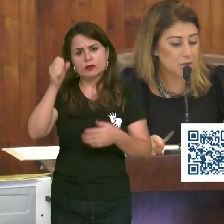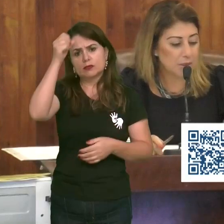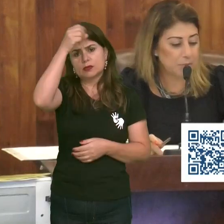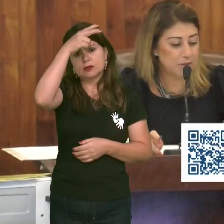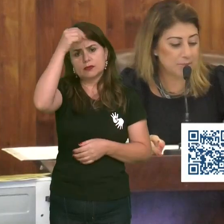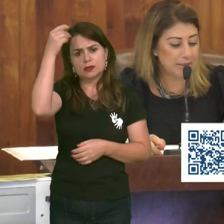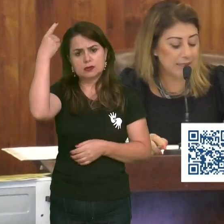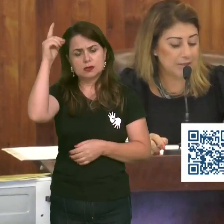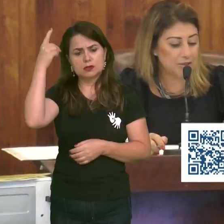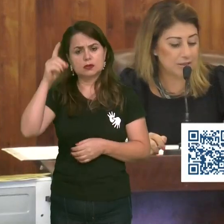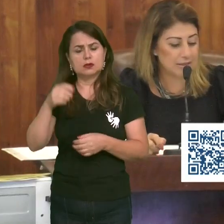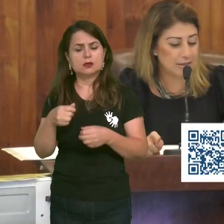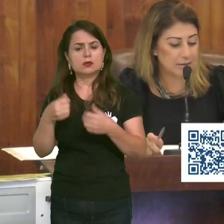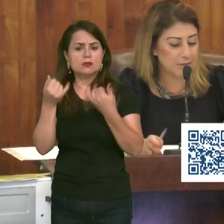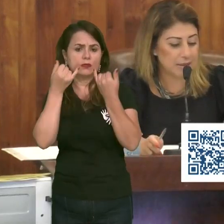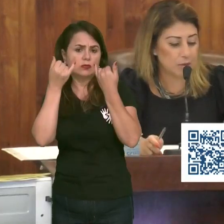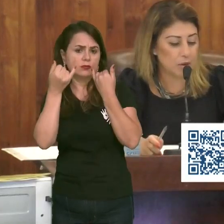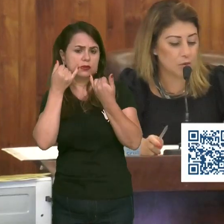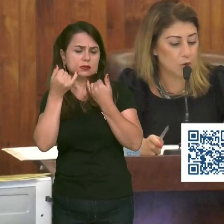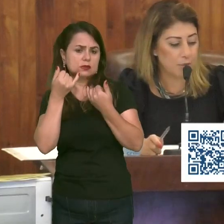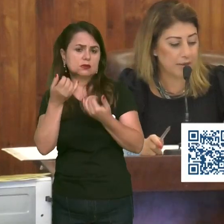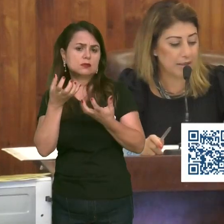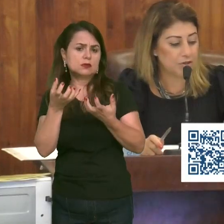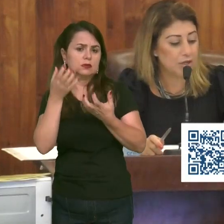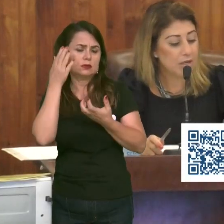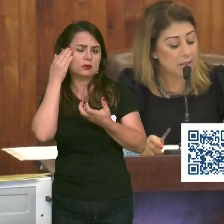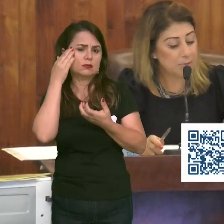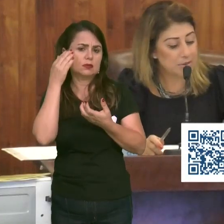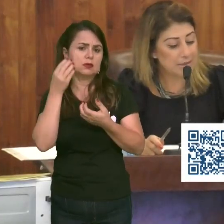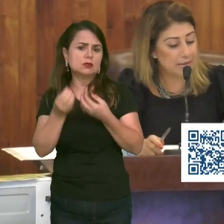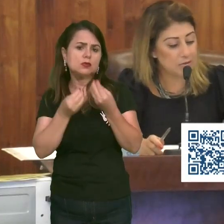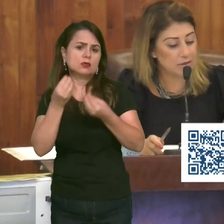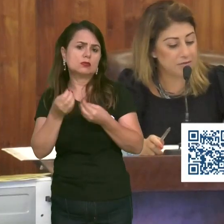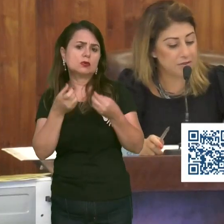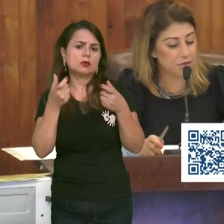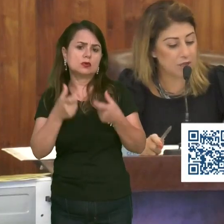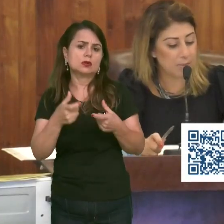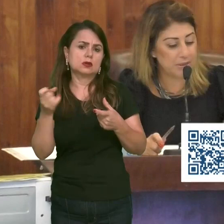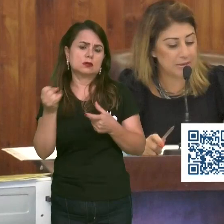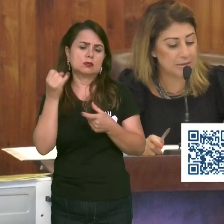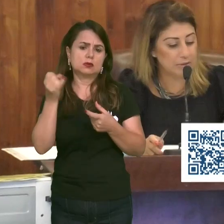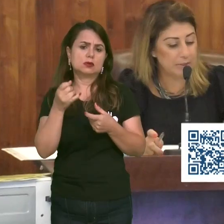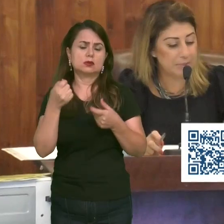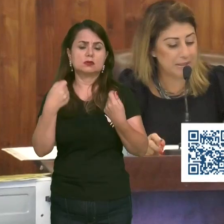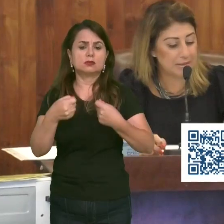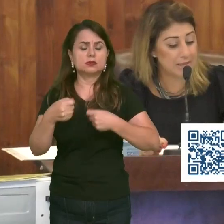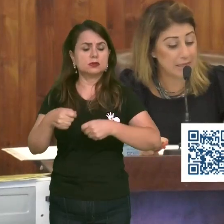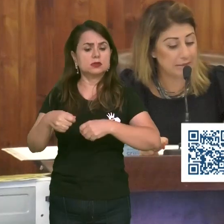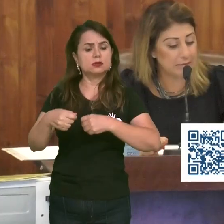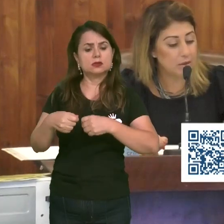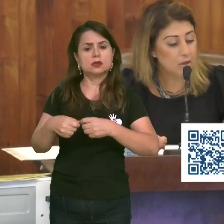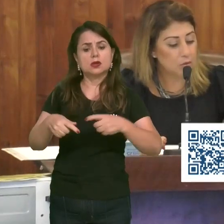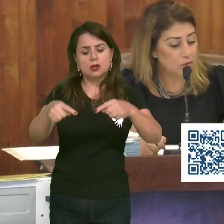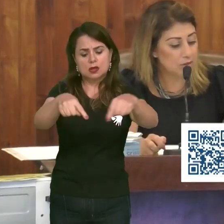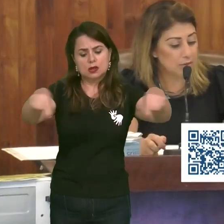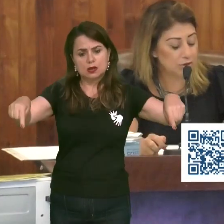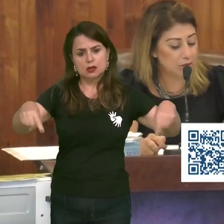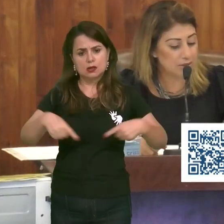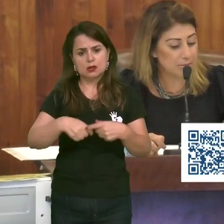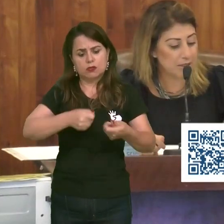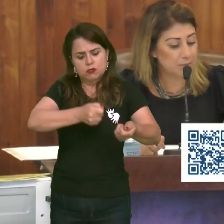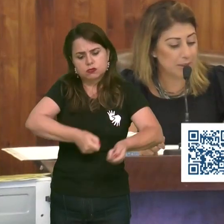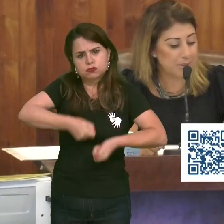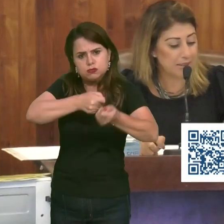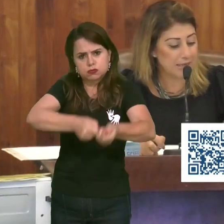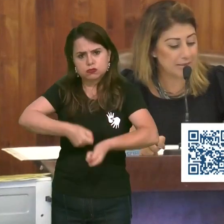sobre a possibilidade de ser determinar o órgão competente que proceda ao serviço de capinação e limpeza e ainda construção